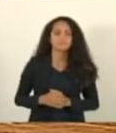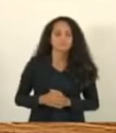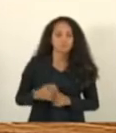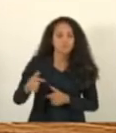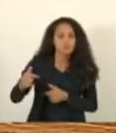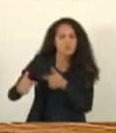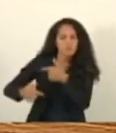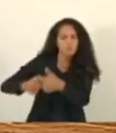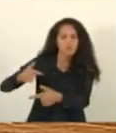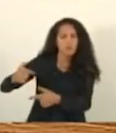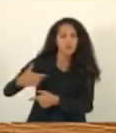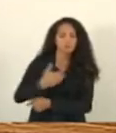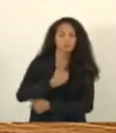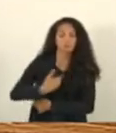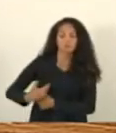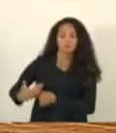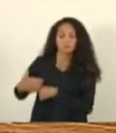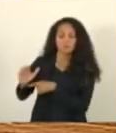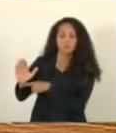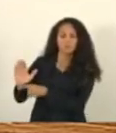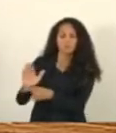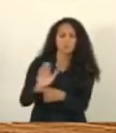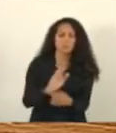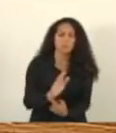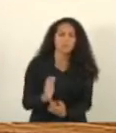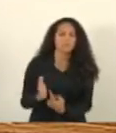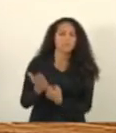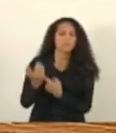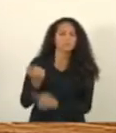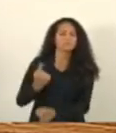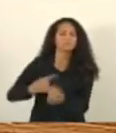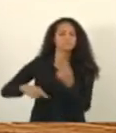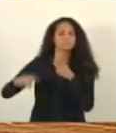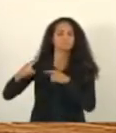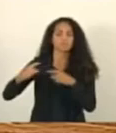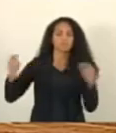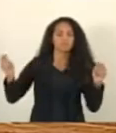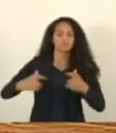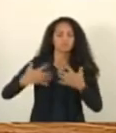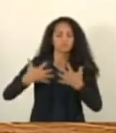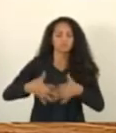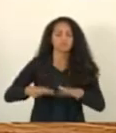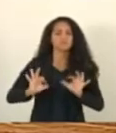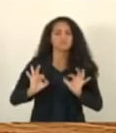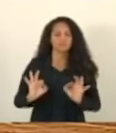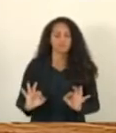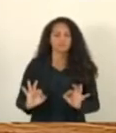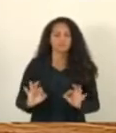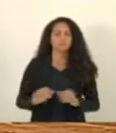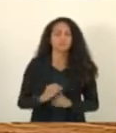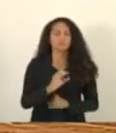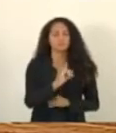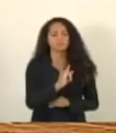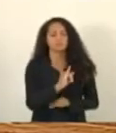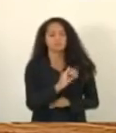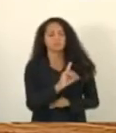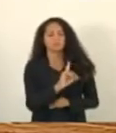serviço público moderno e eficiente, pois o SIDEC,